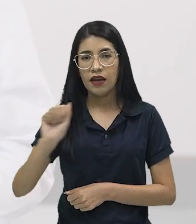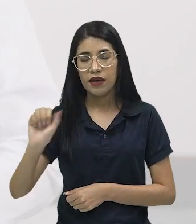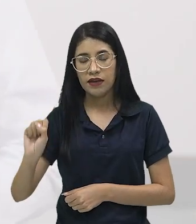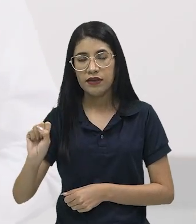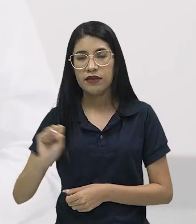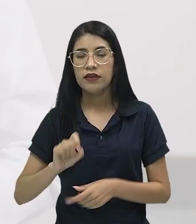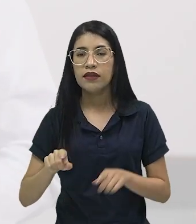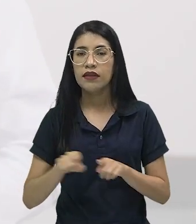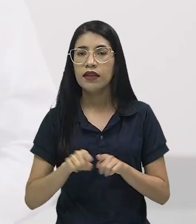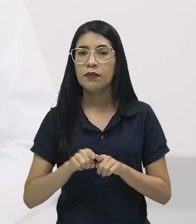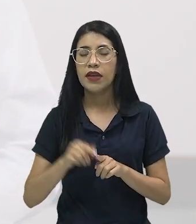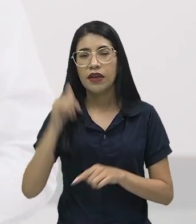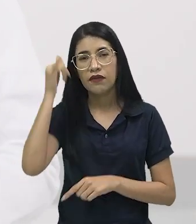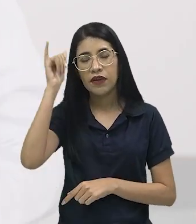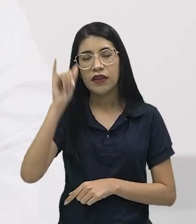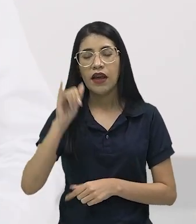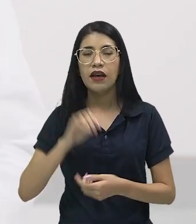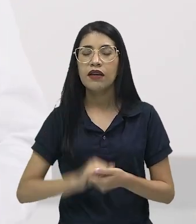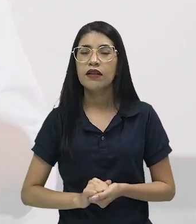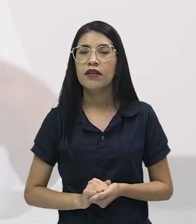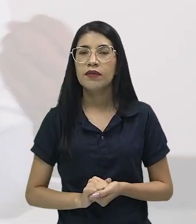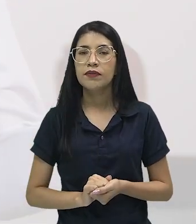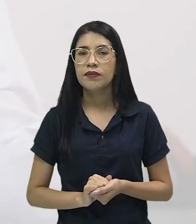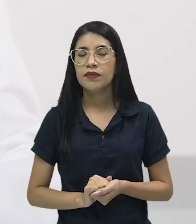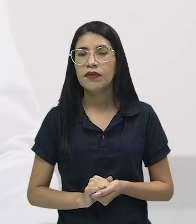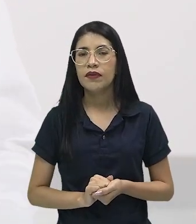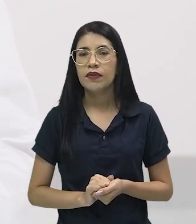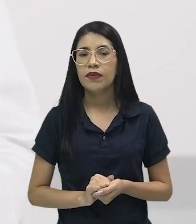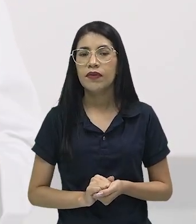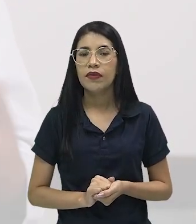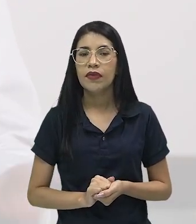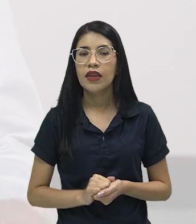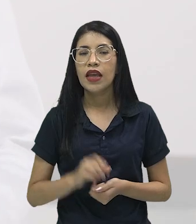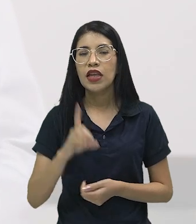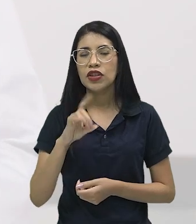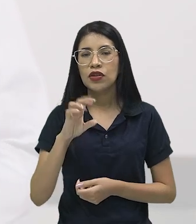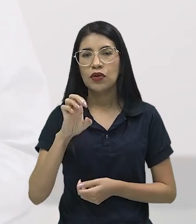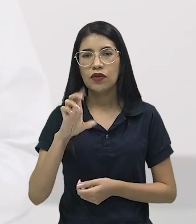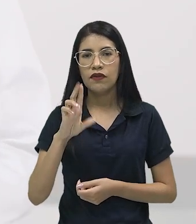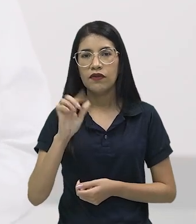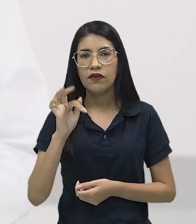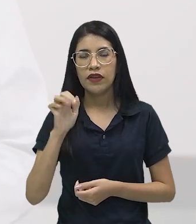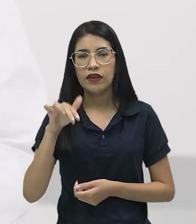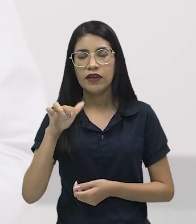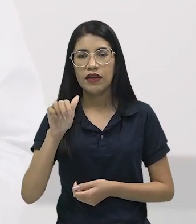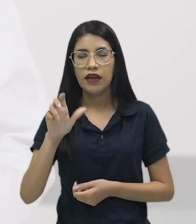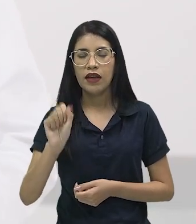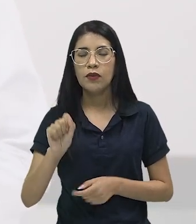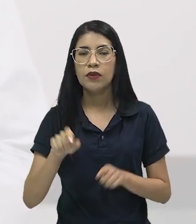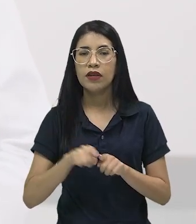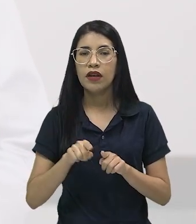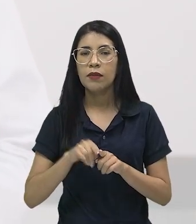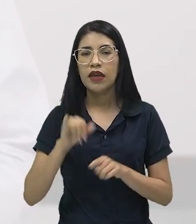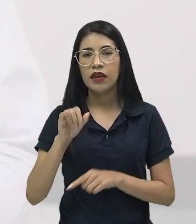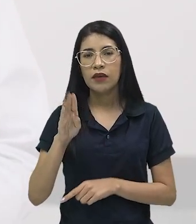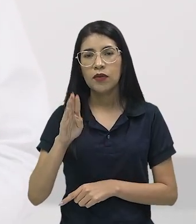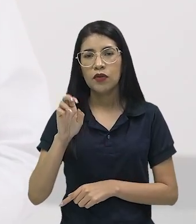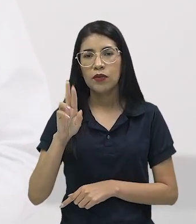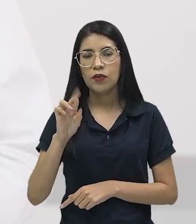e anti-inflamatórios não esteroidais, como diclofenaco, nimesulida e ibuprofeno, tendo em